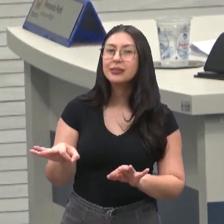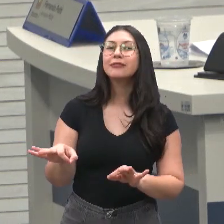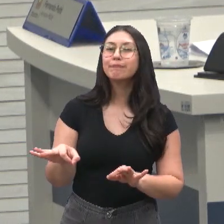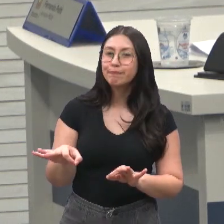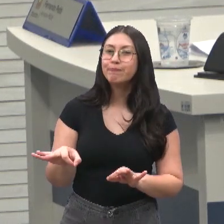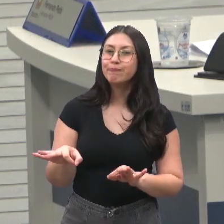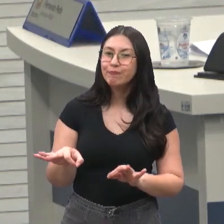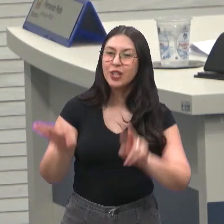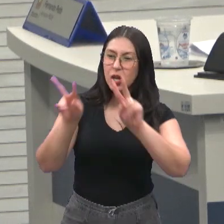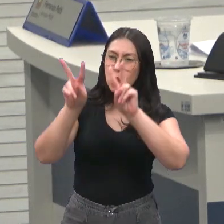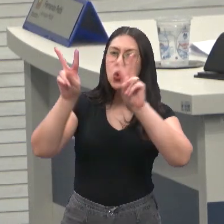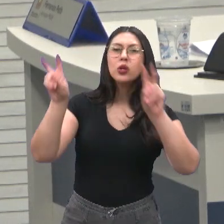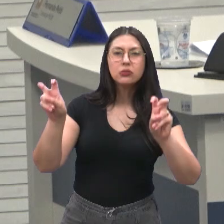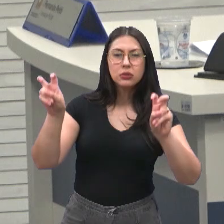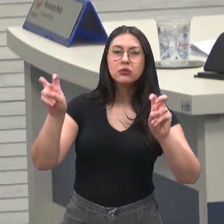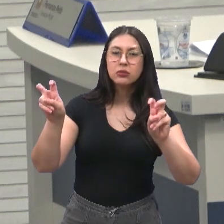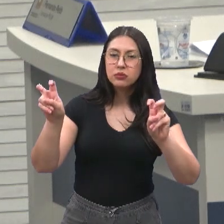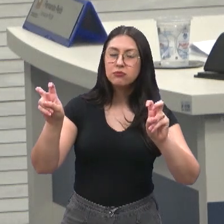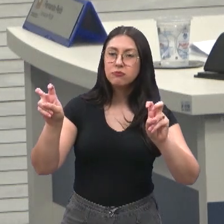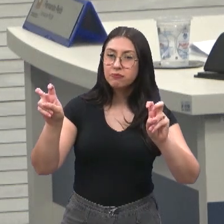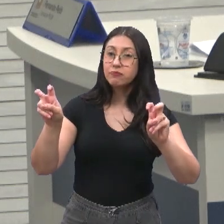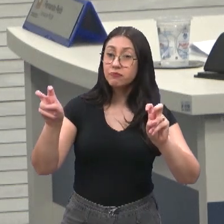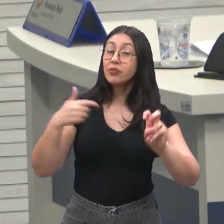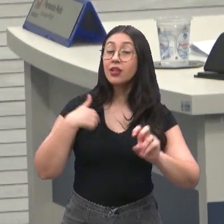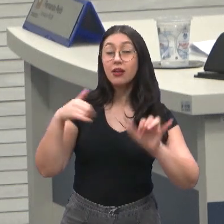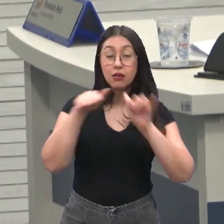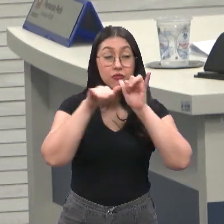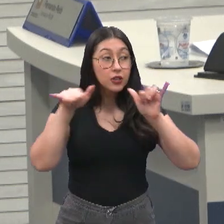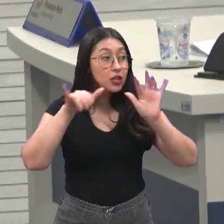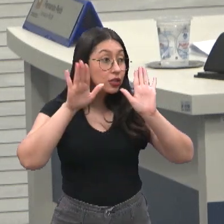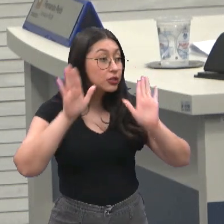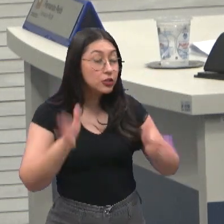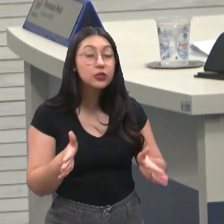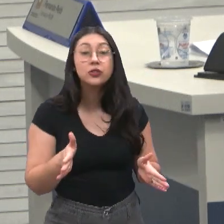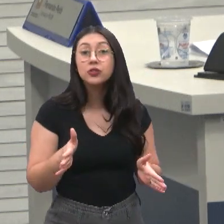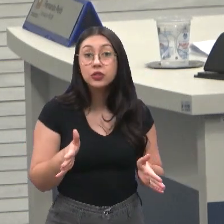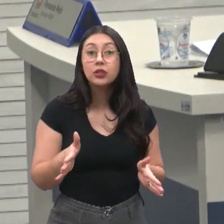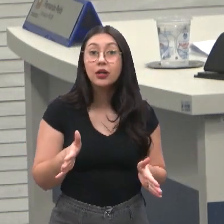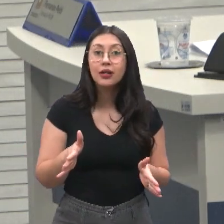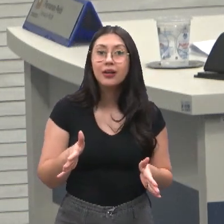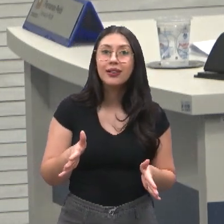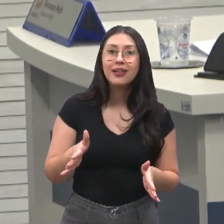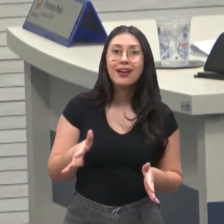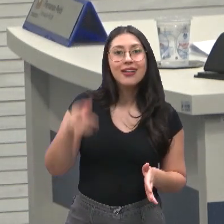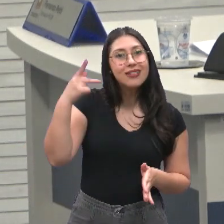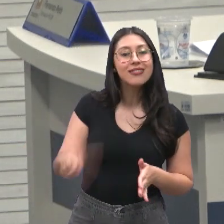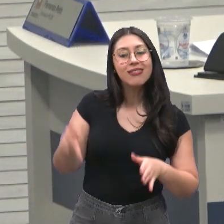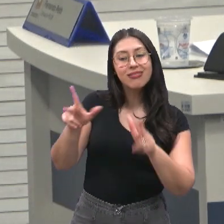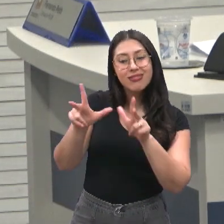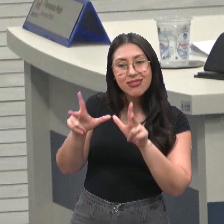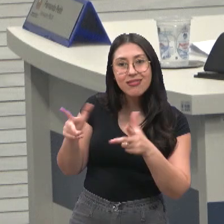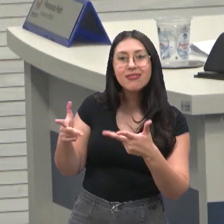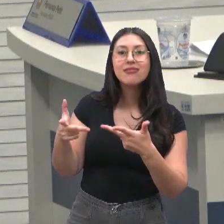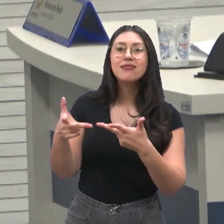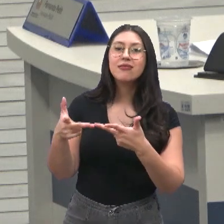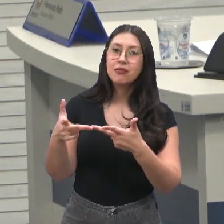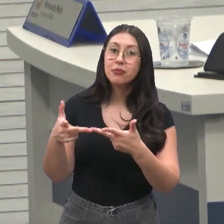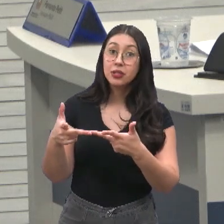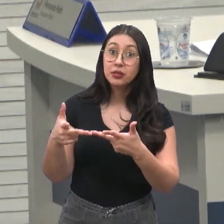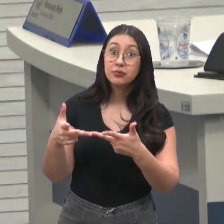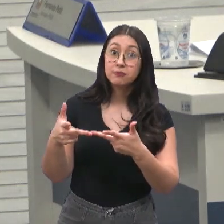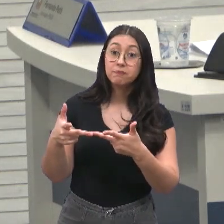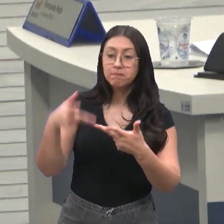este tema, senhor presidente, eu falei aqui no início da minha fala, foi esta casa, foi esse